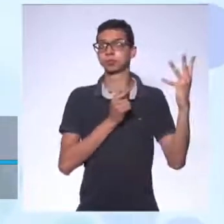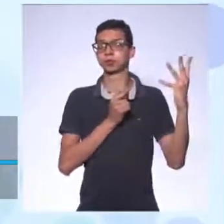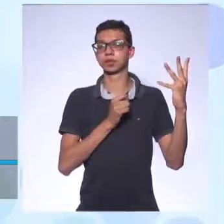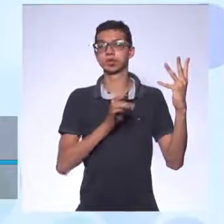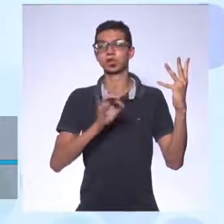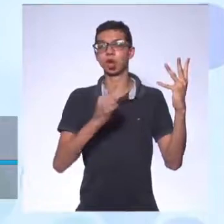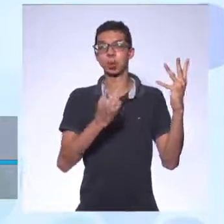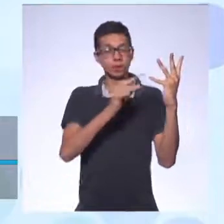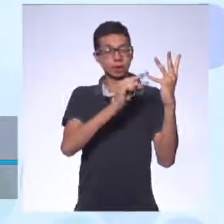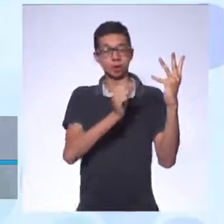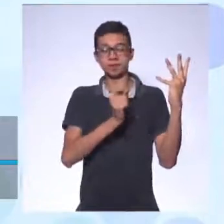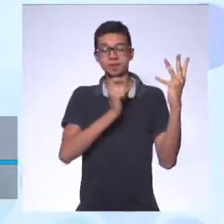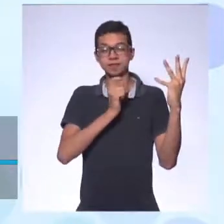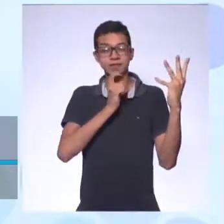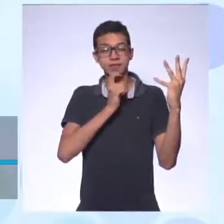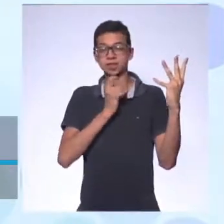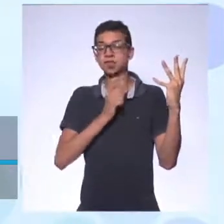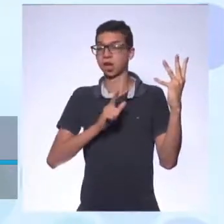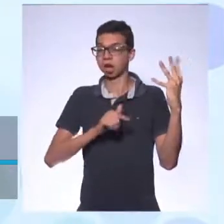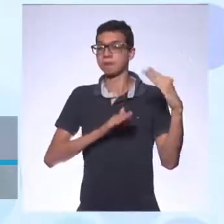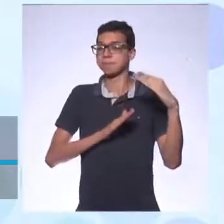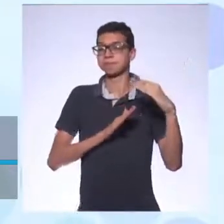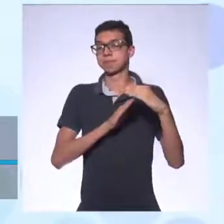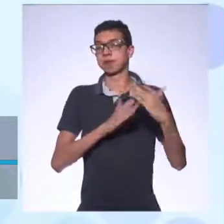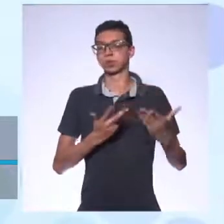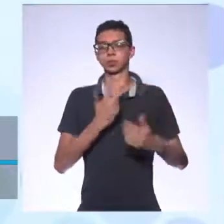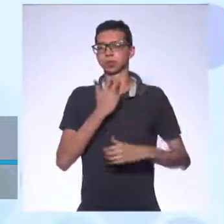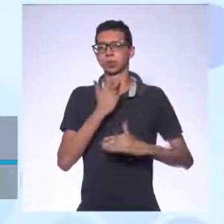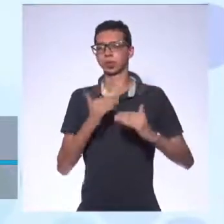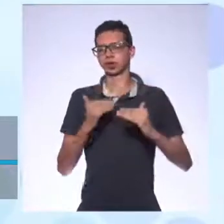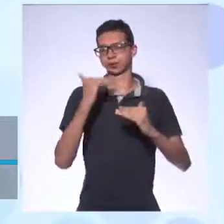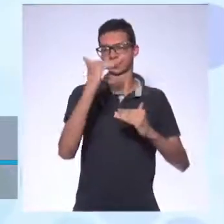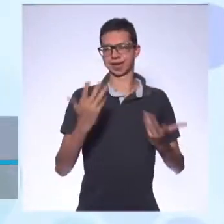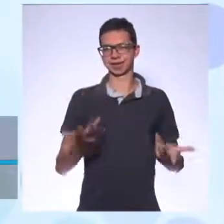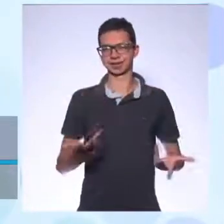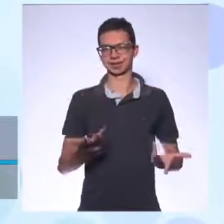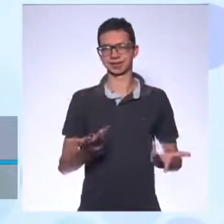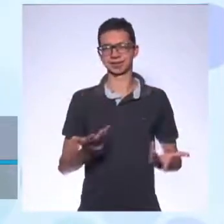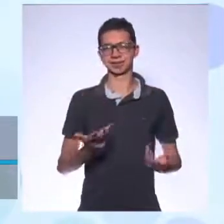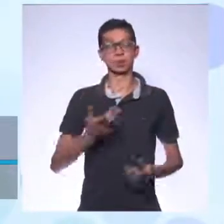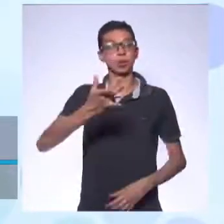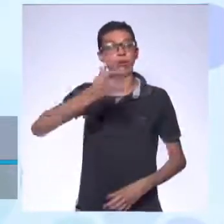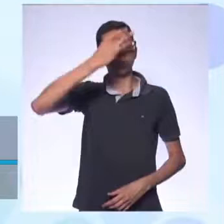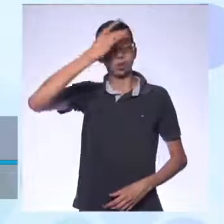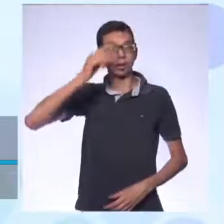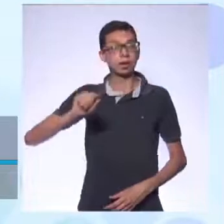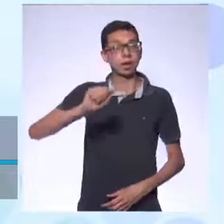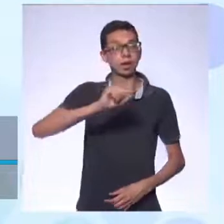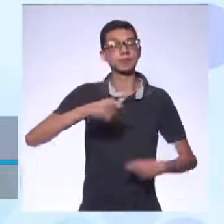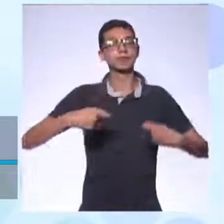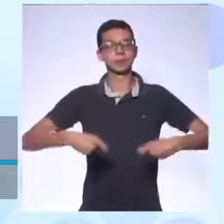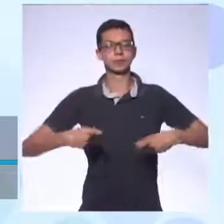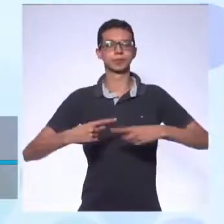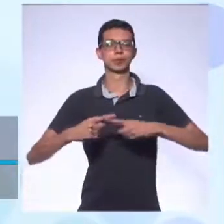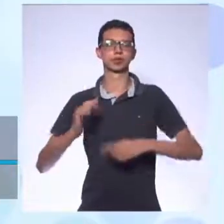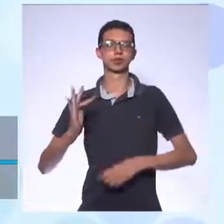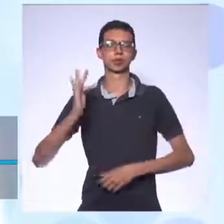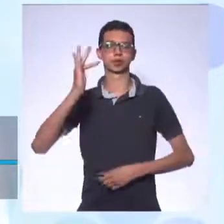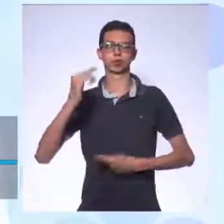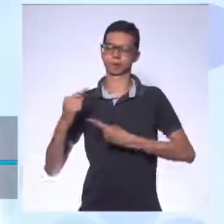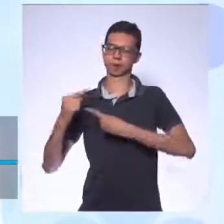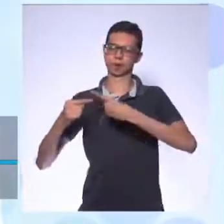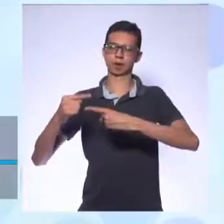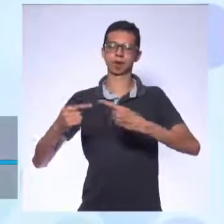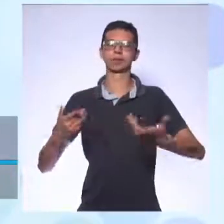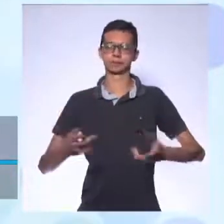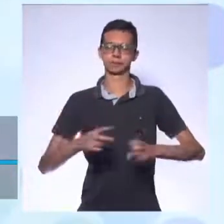saber qual é o máximo que eu posso explorar, né, deixando para o futuro. E aí eu estou pensando em sustentabilidade. Tá? É explorar